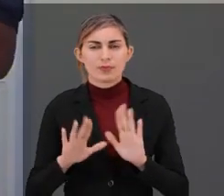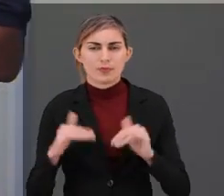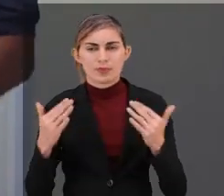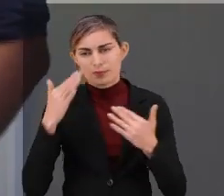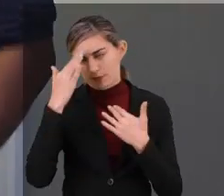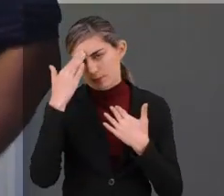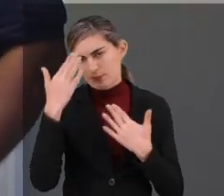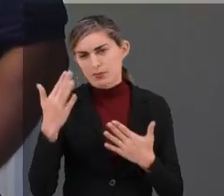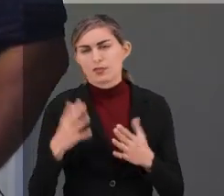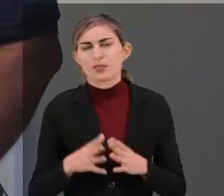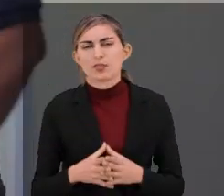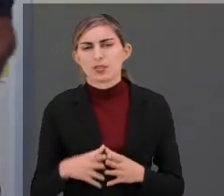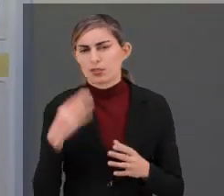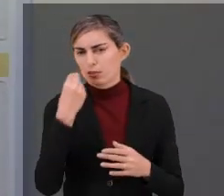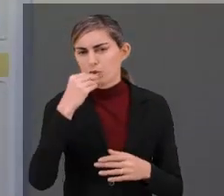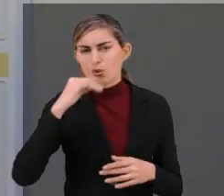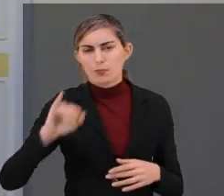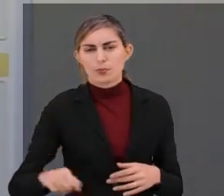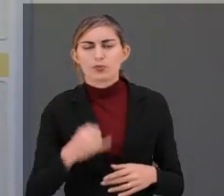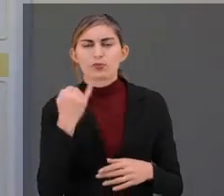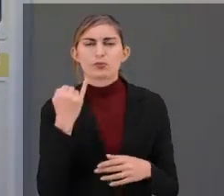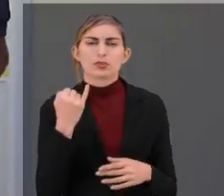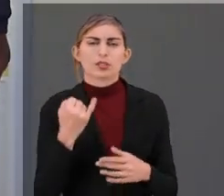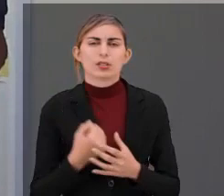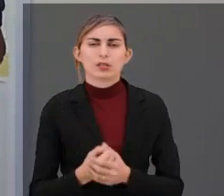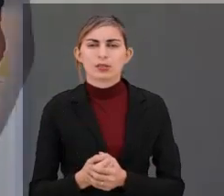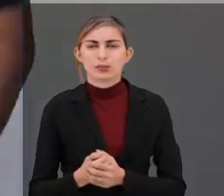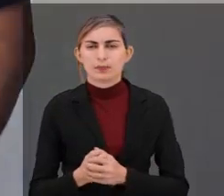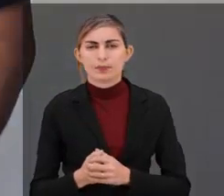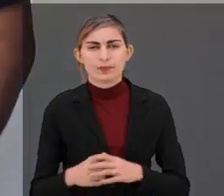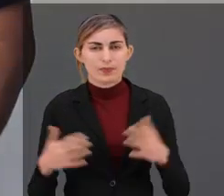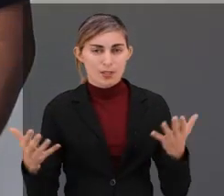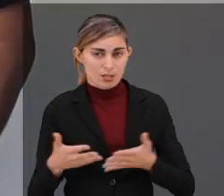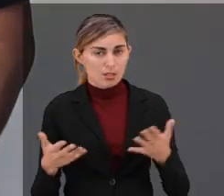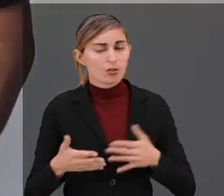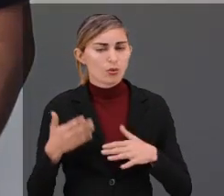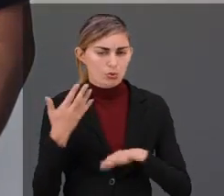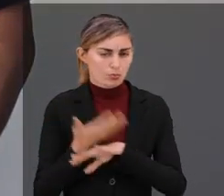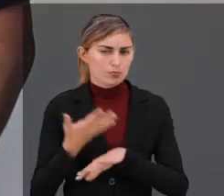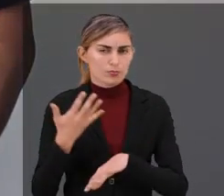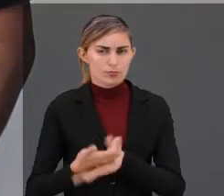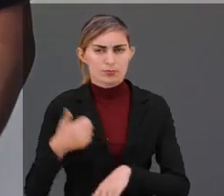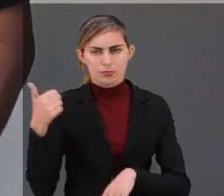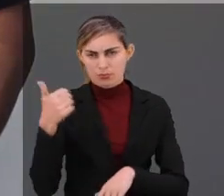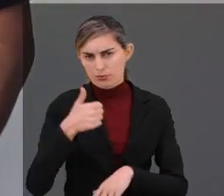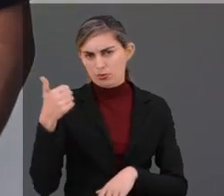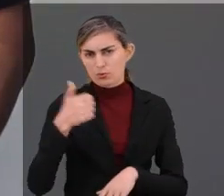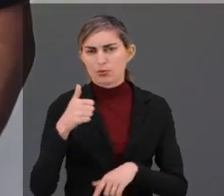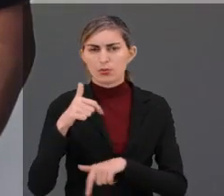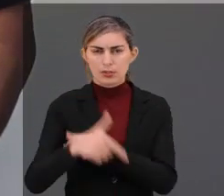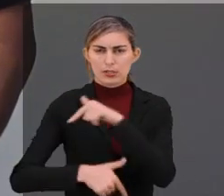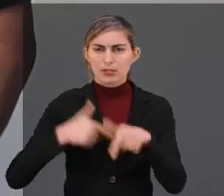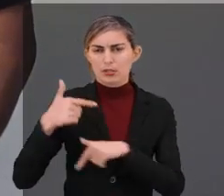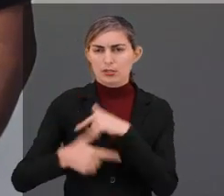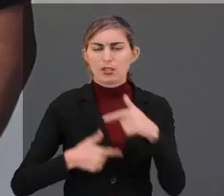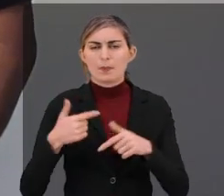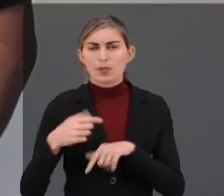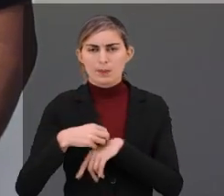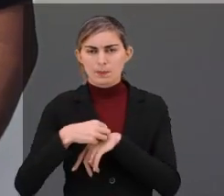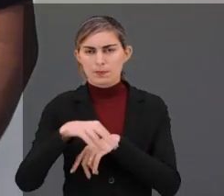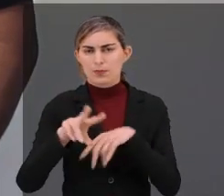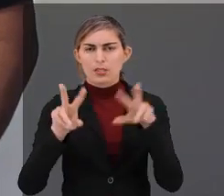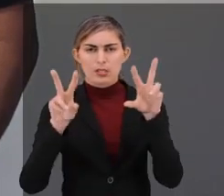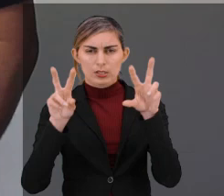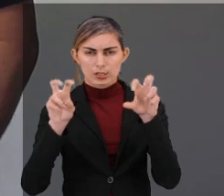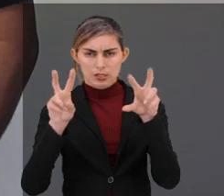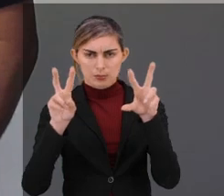muito obrigado pela oportunidade. Obrigado você. Ainda na competência 1, a gente vai abordar um